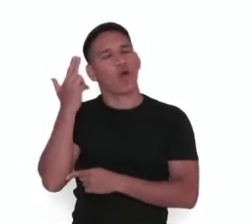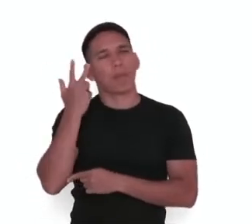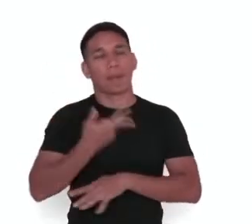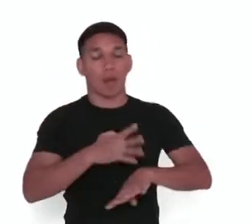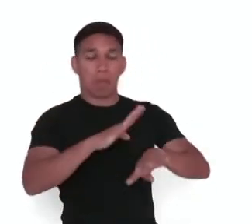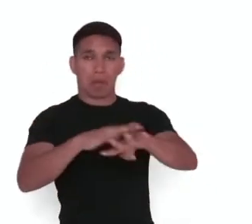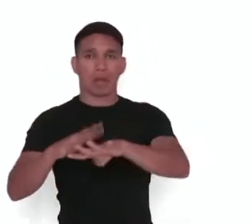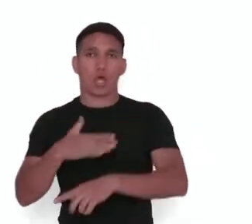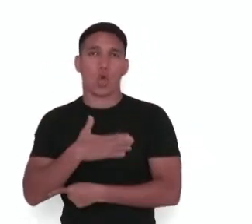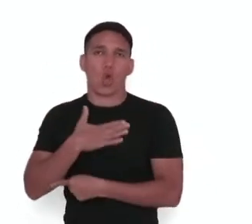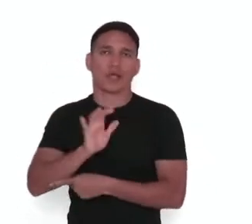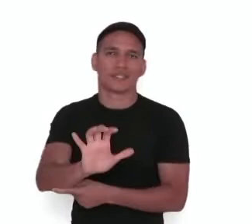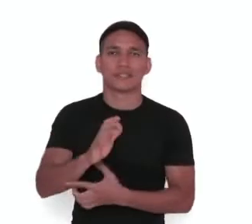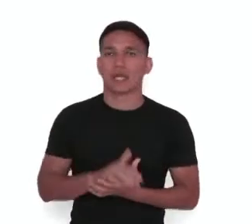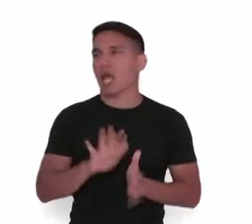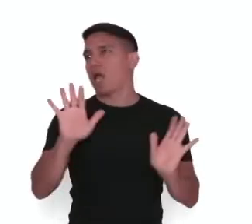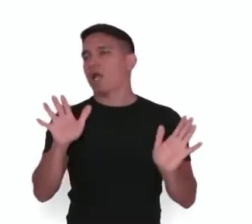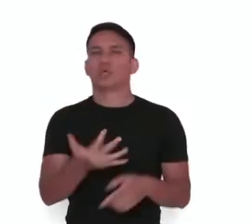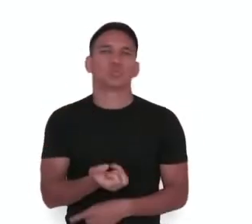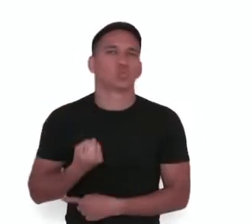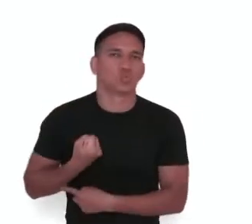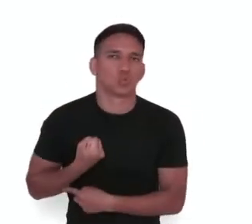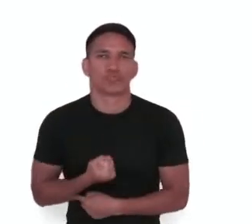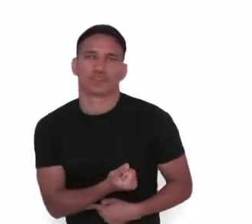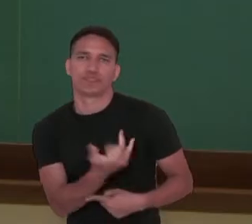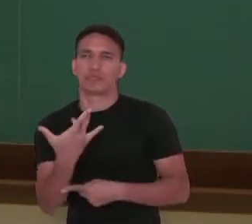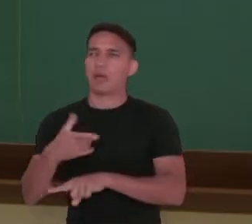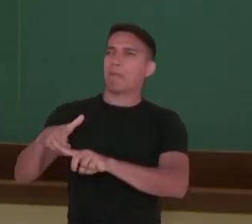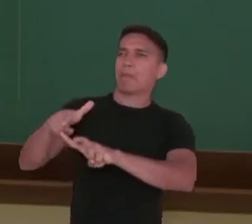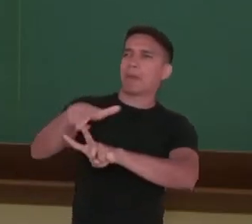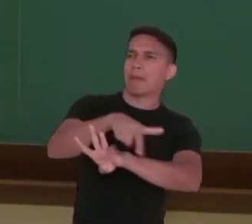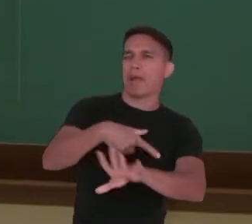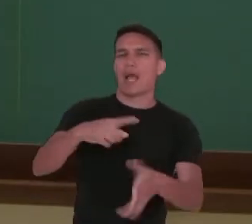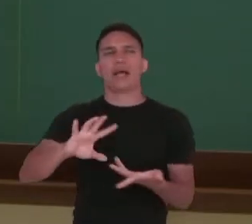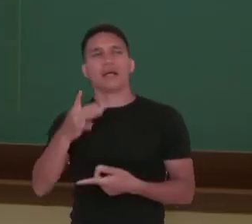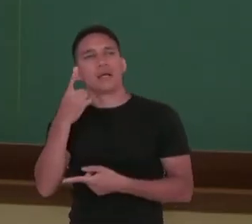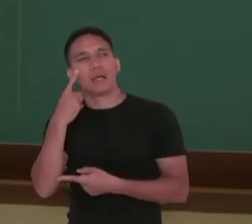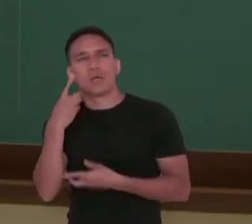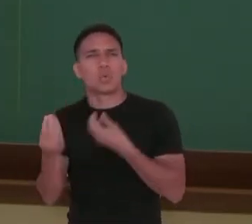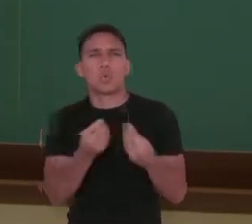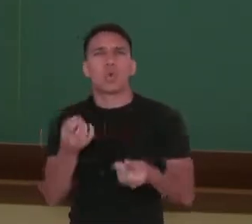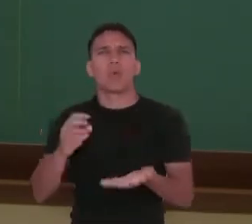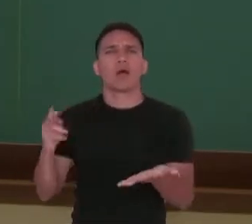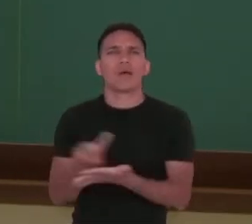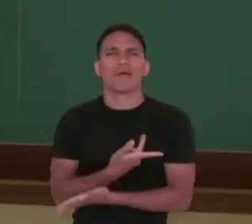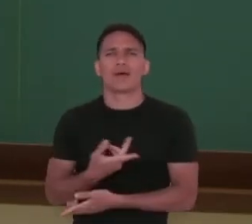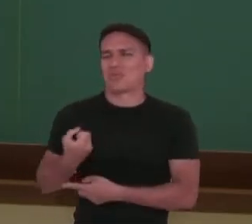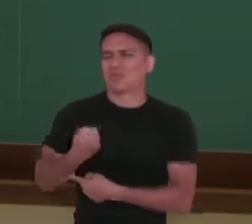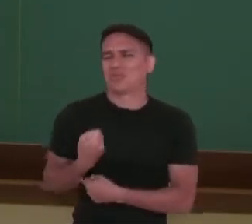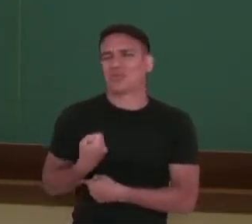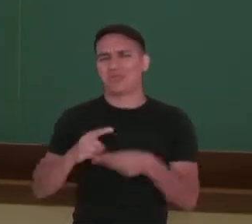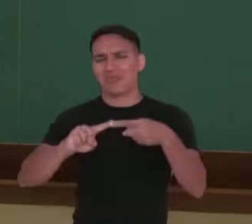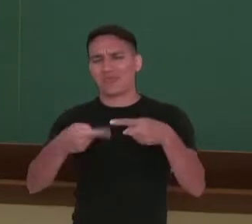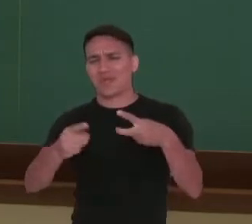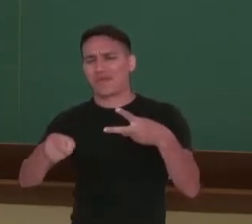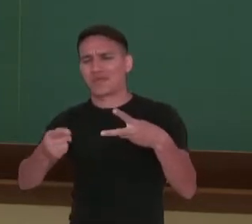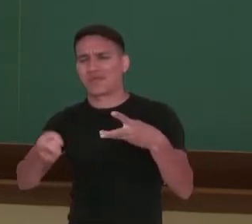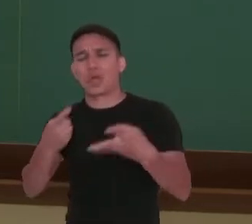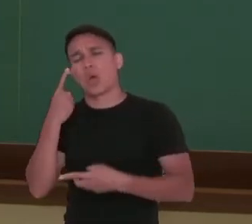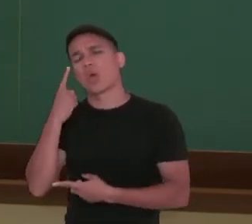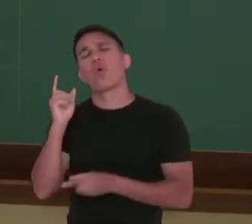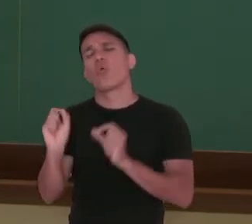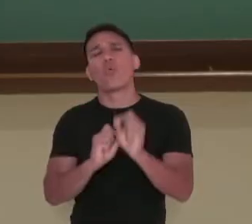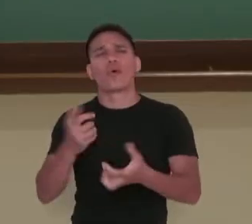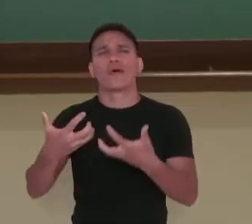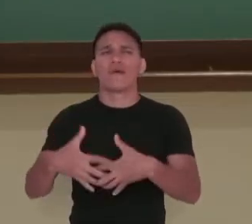termo. Ah, os números decimais, os números decimais, os números decimais. Pessoal, por que os números decimais? Ei, eu